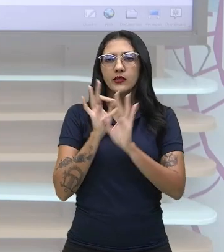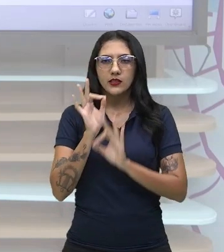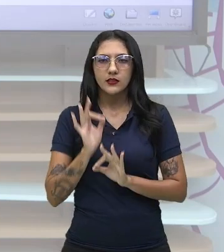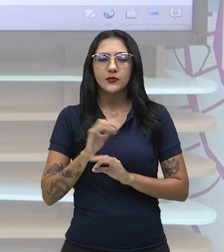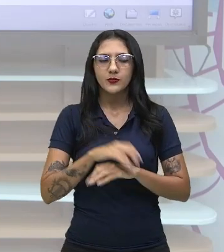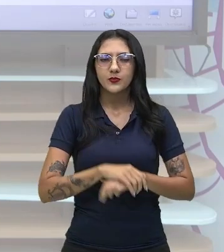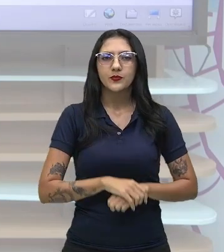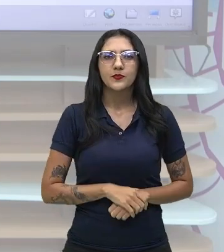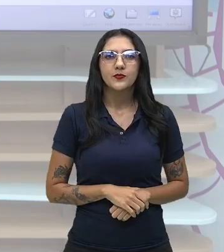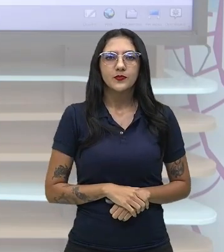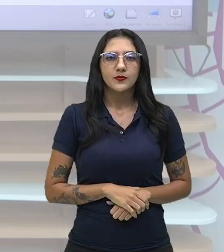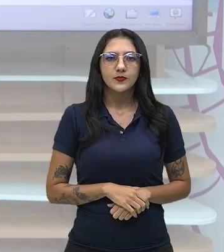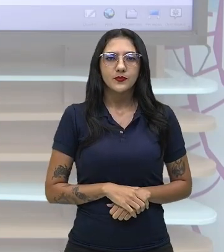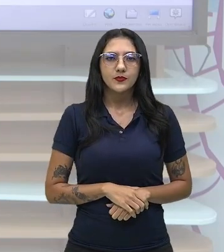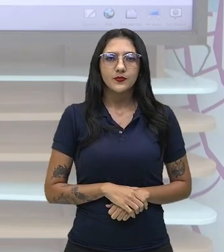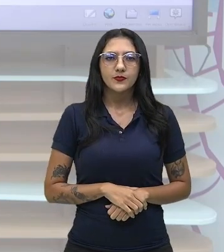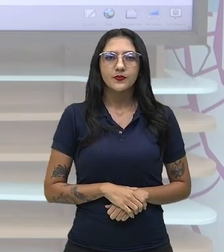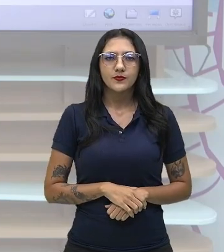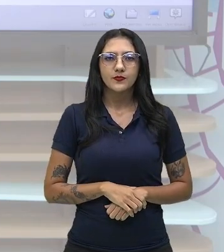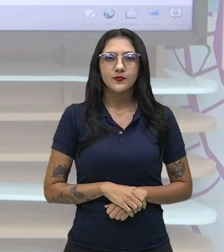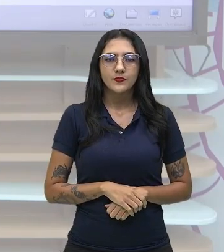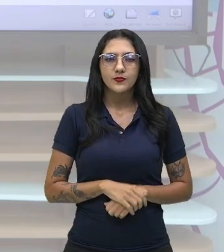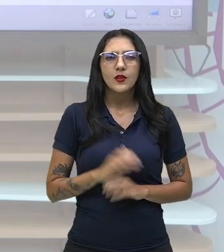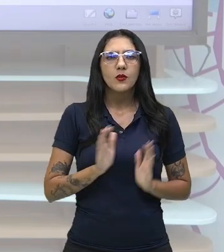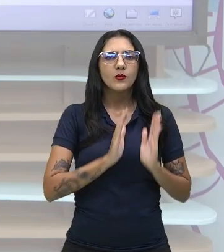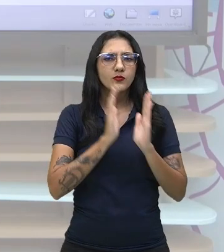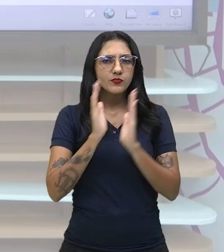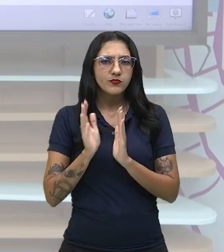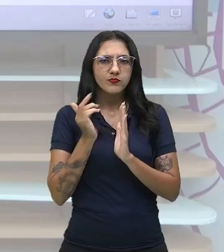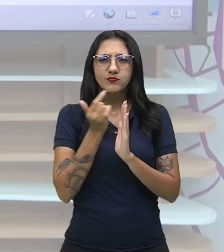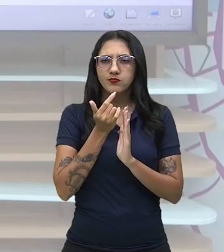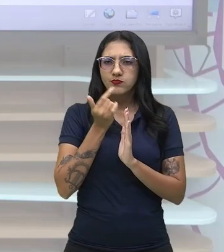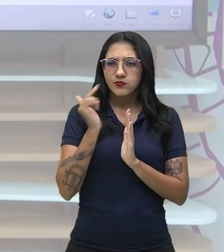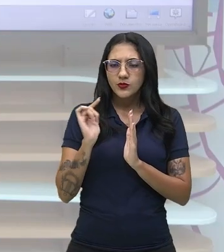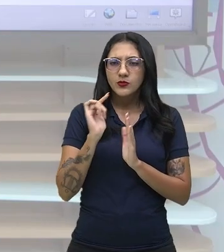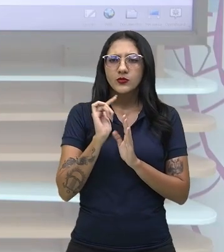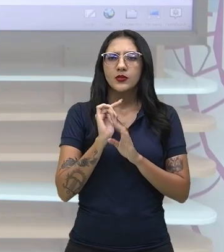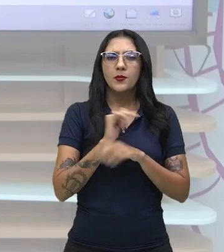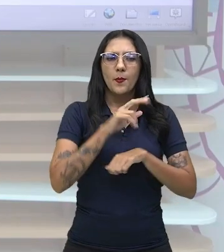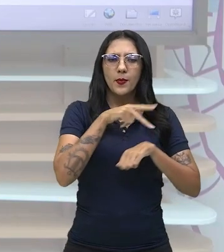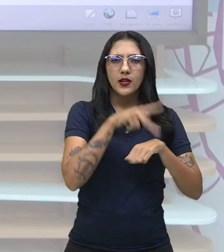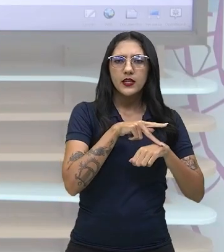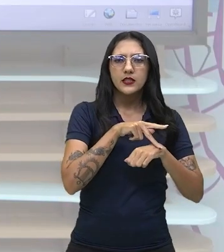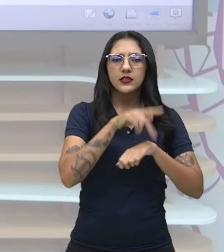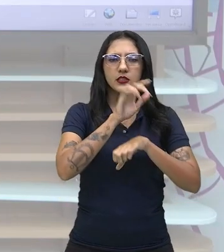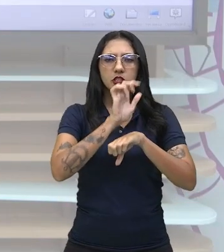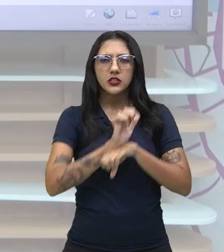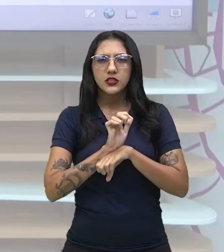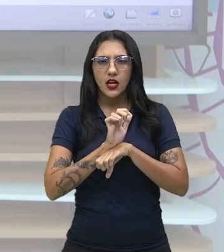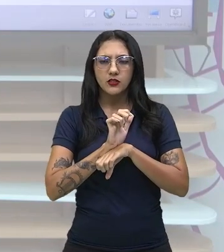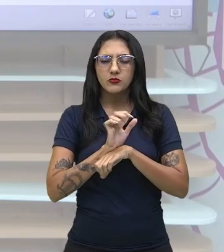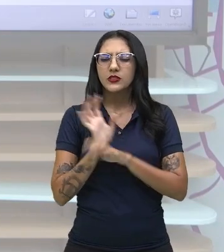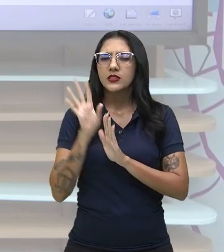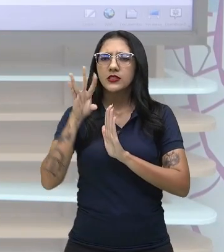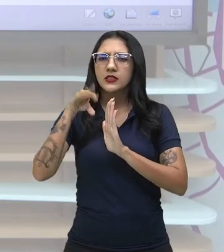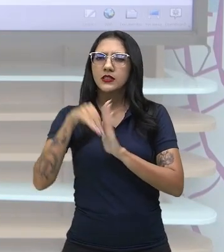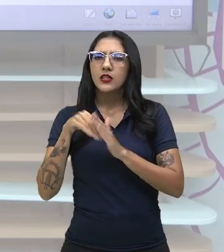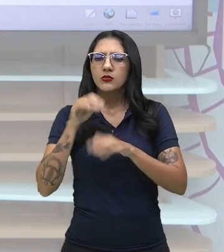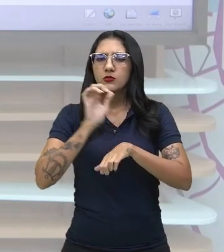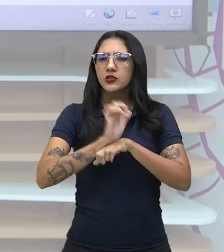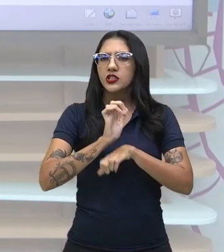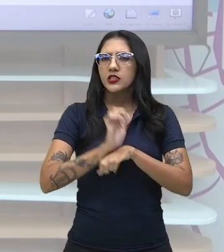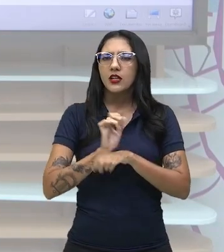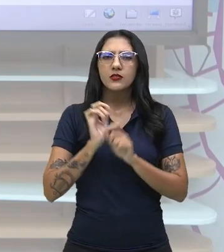mais à frente. Além dos estados, nós temos aí também, dentro de cada estado, né, nós vamos ter os municípios,